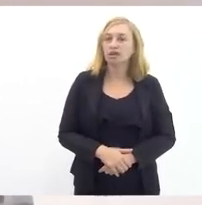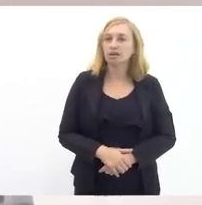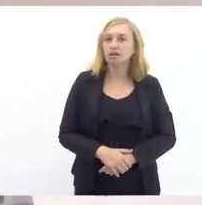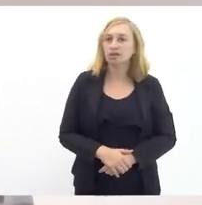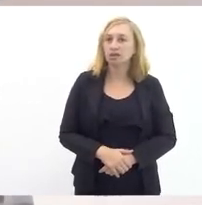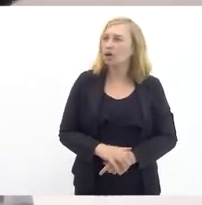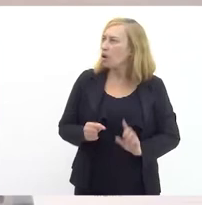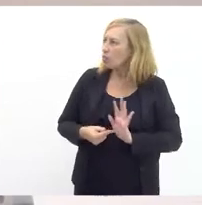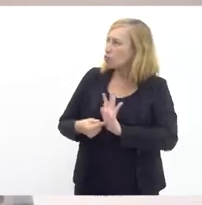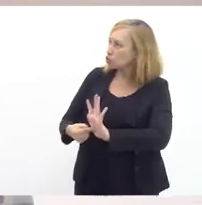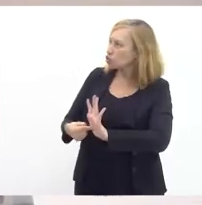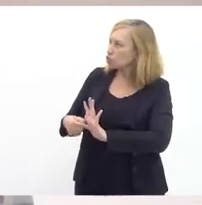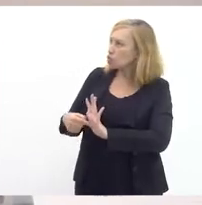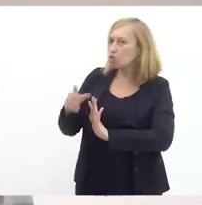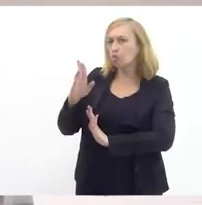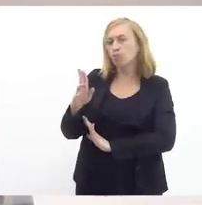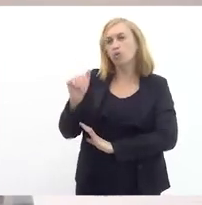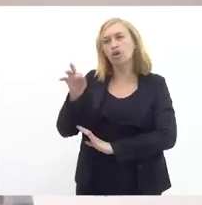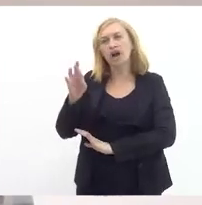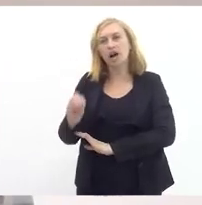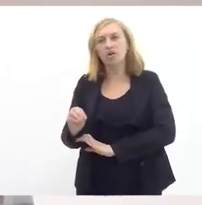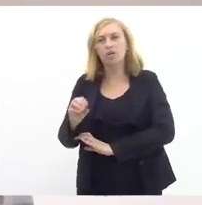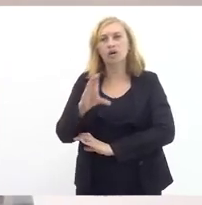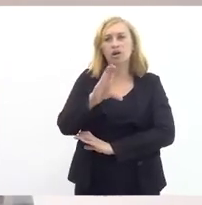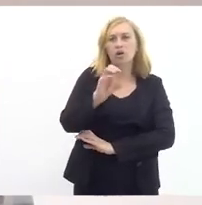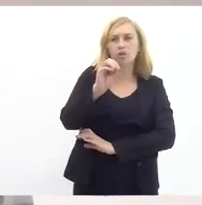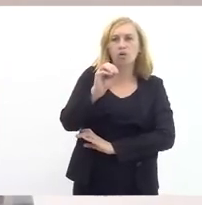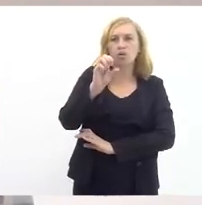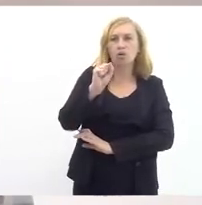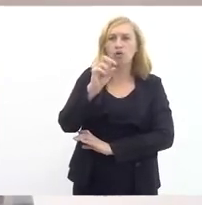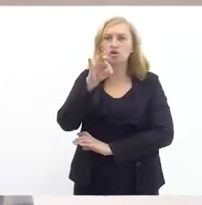senhora mostrou o buraco em Cosmos.